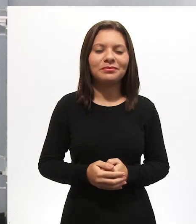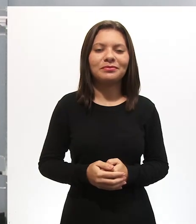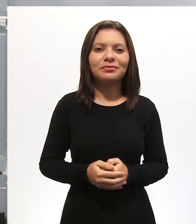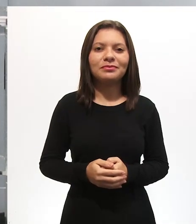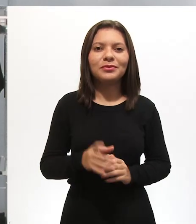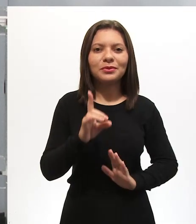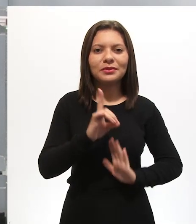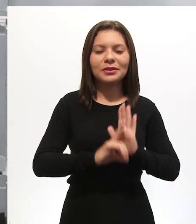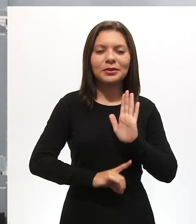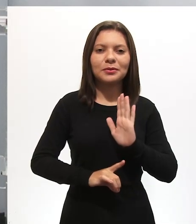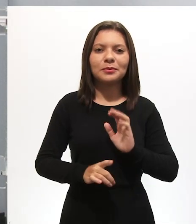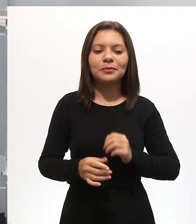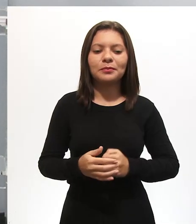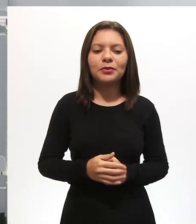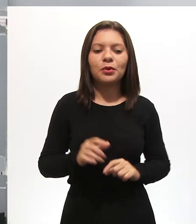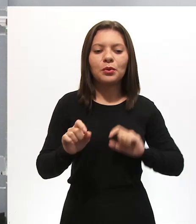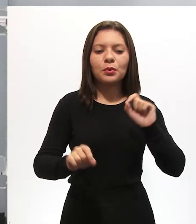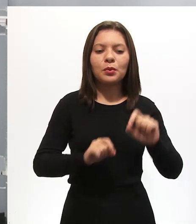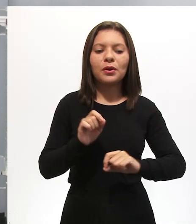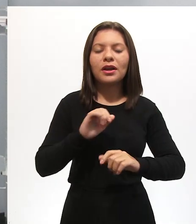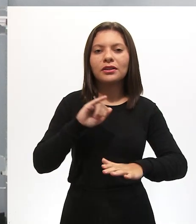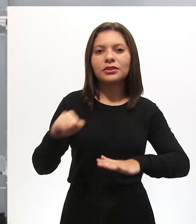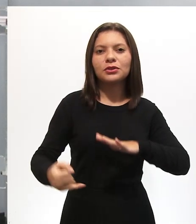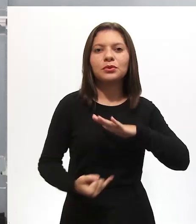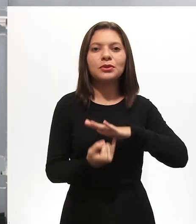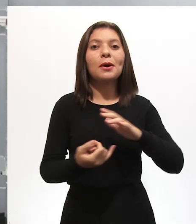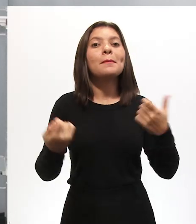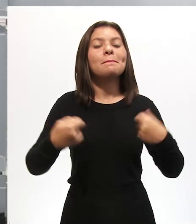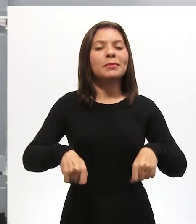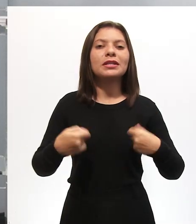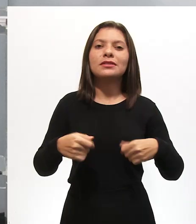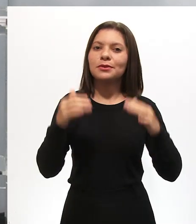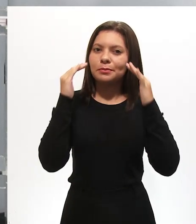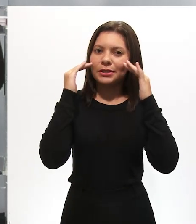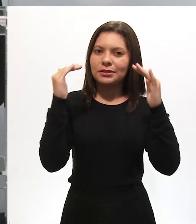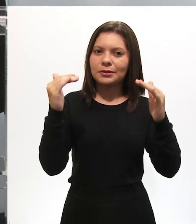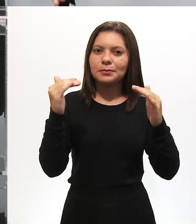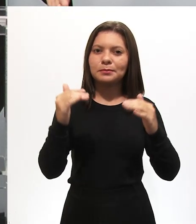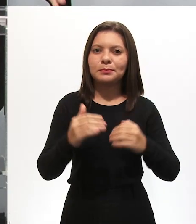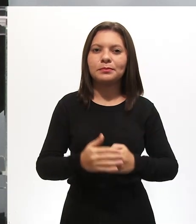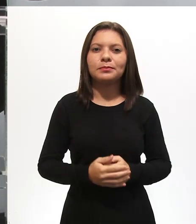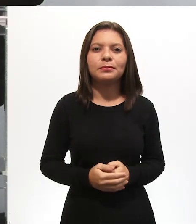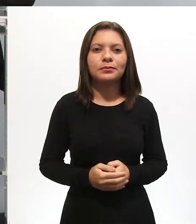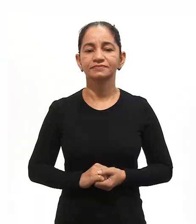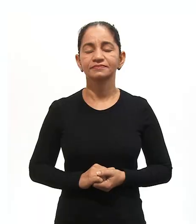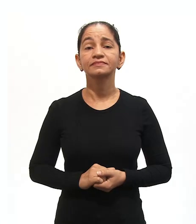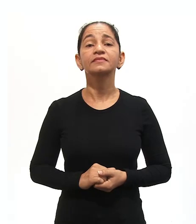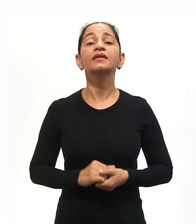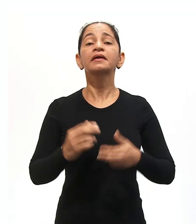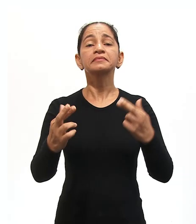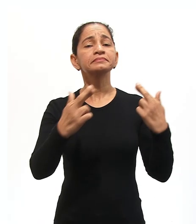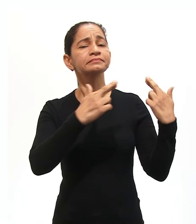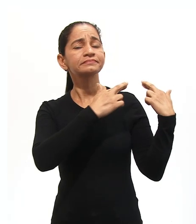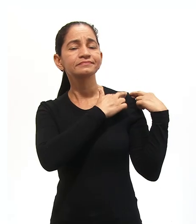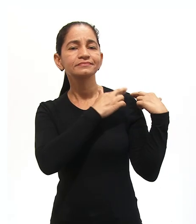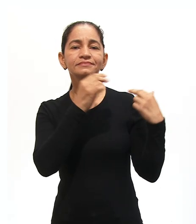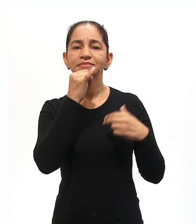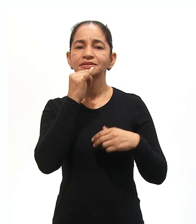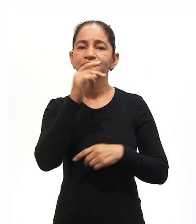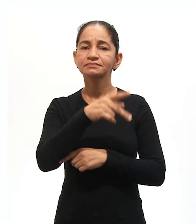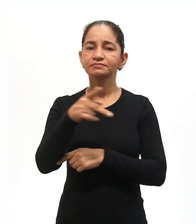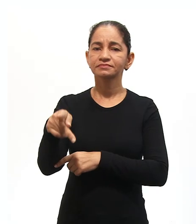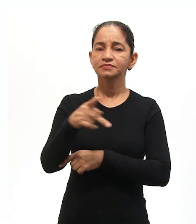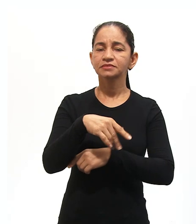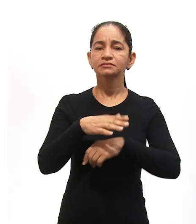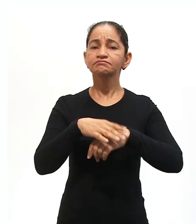desse decreto que as organizações elas precisam fazer. Responsabilidade